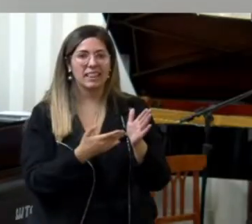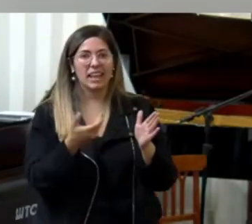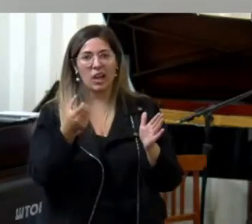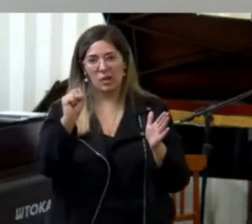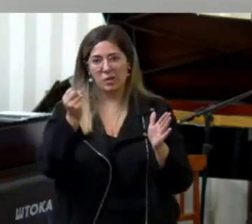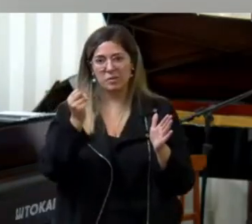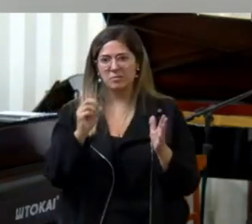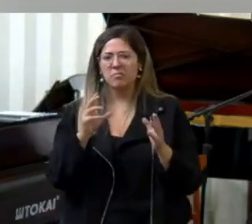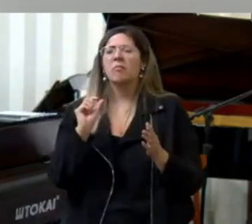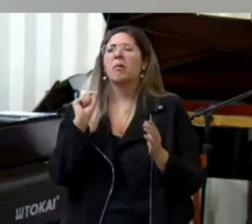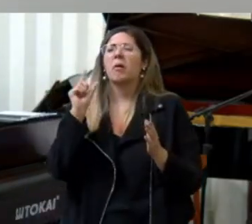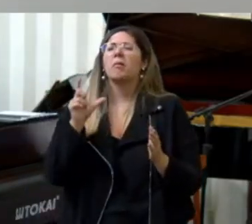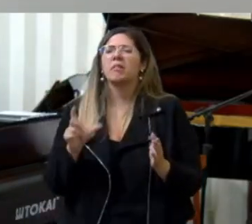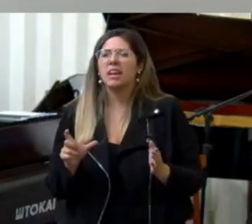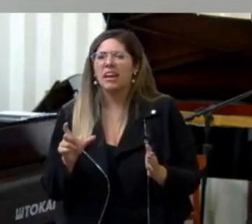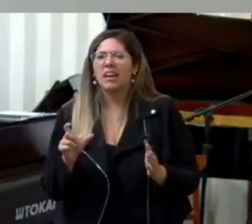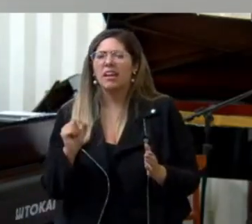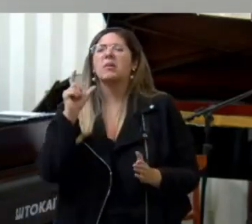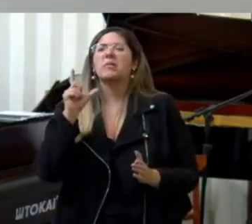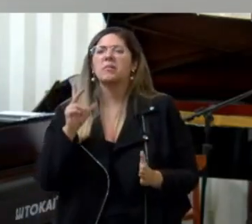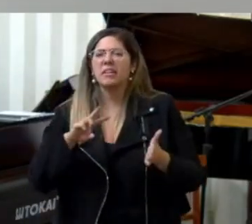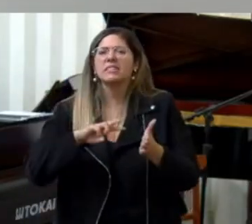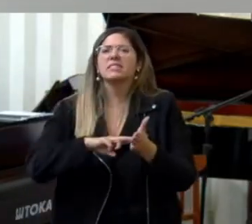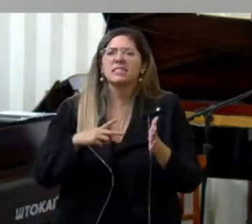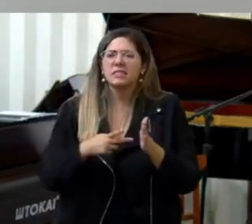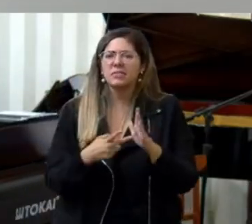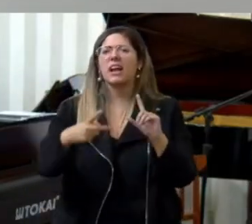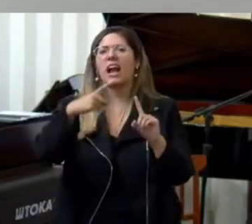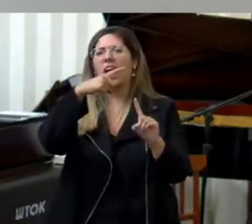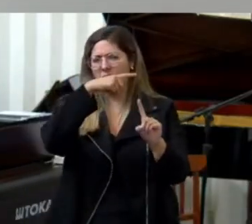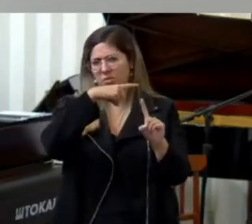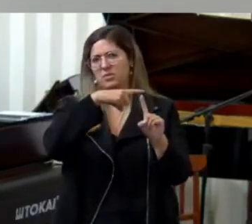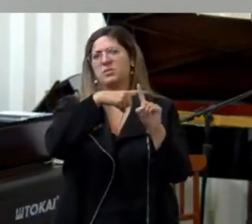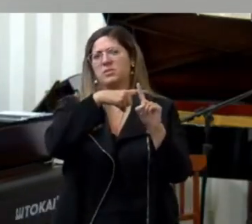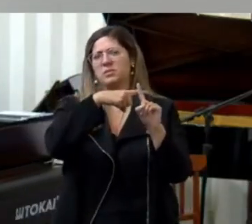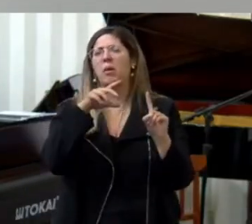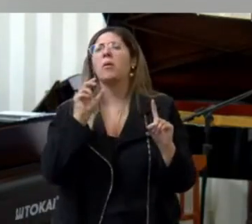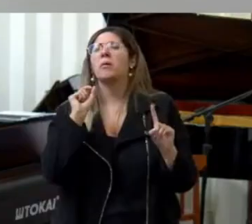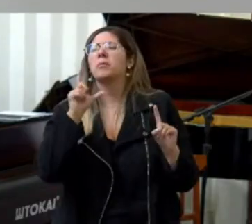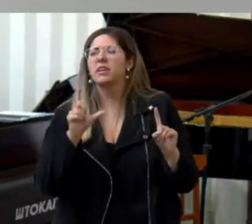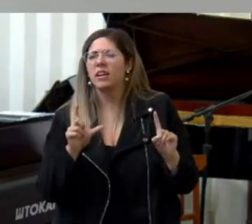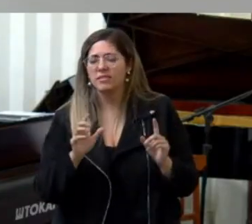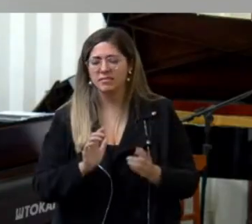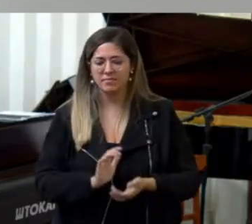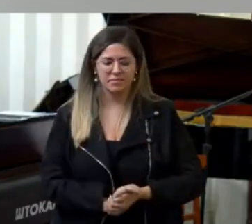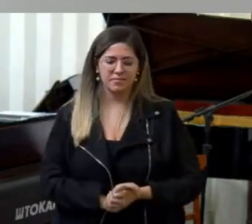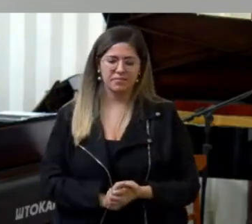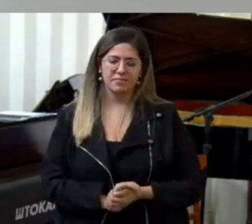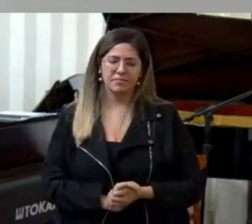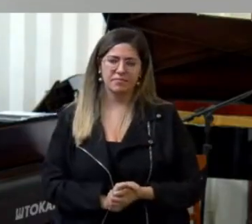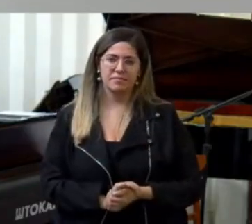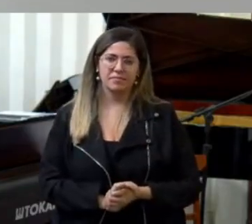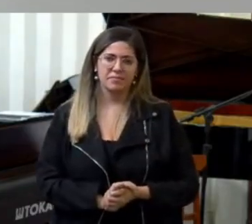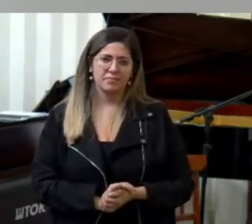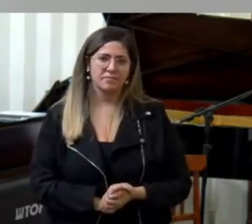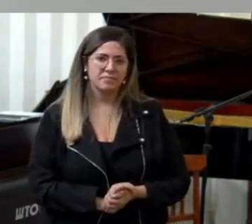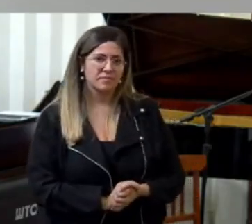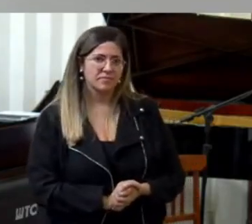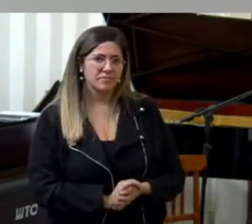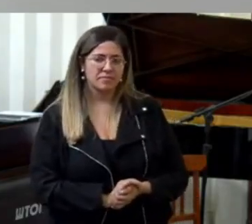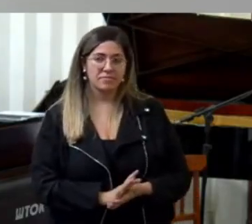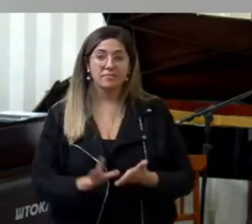que é a cruz, ser o guia do justo, o que é esse direcionamento que Deus nos